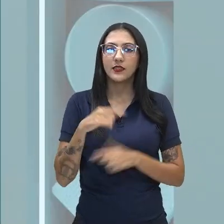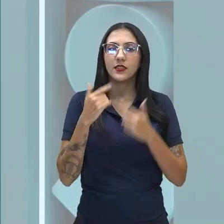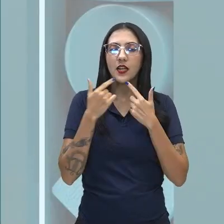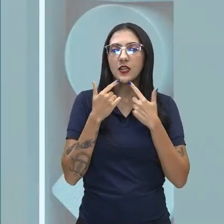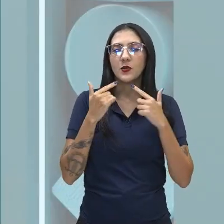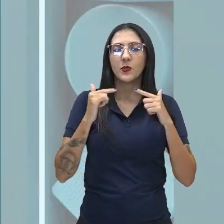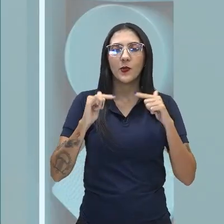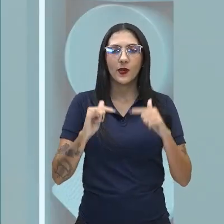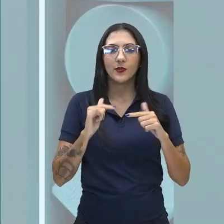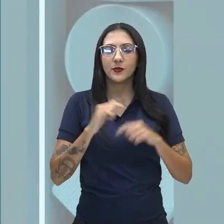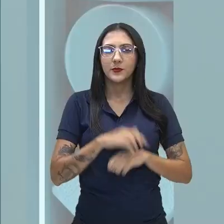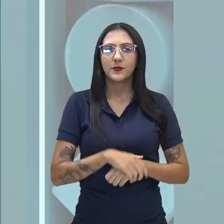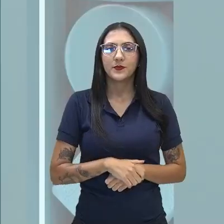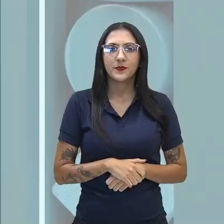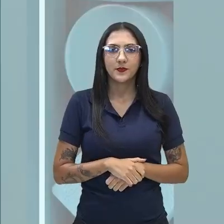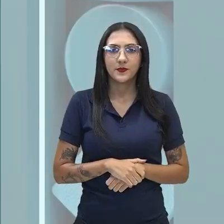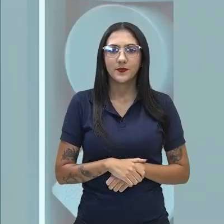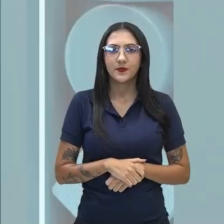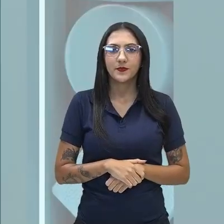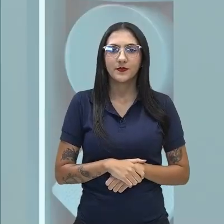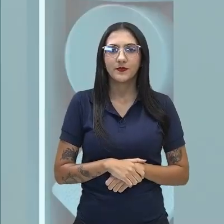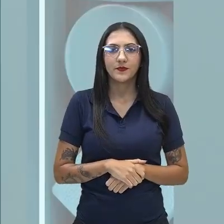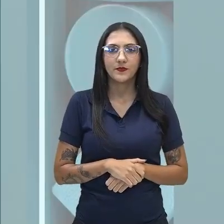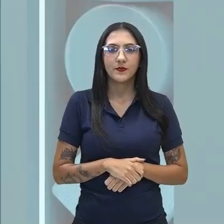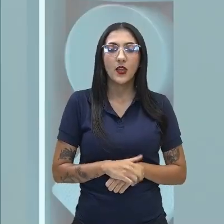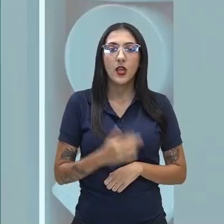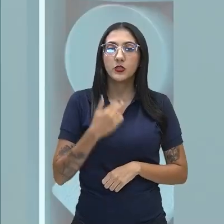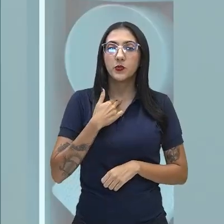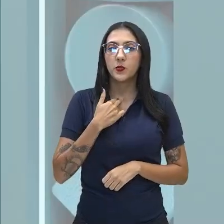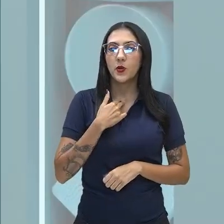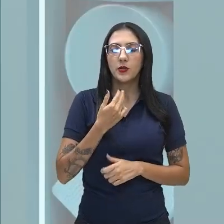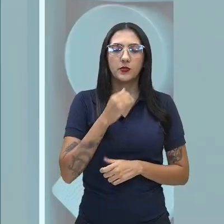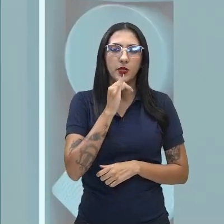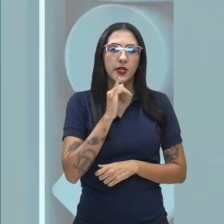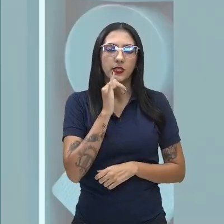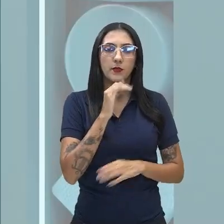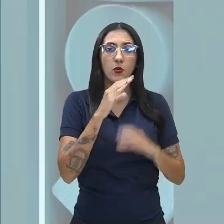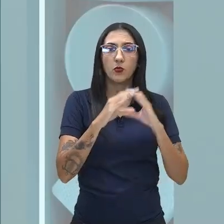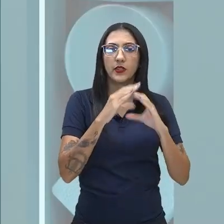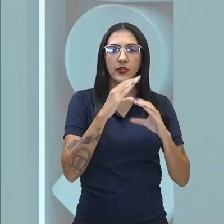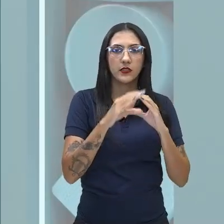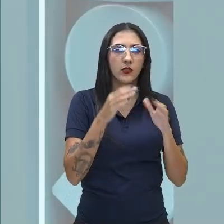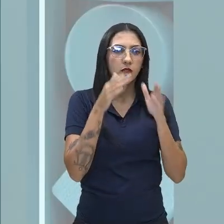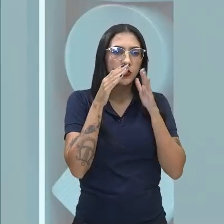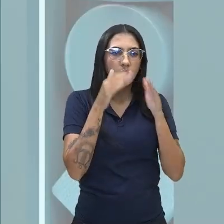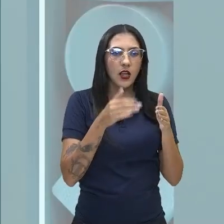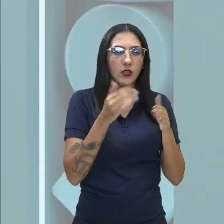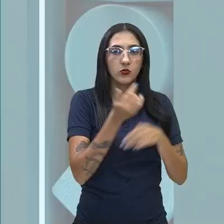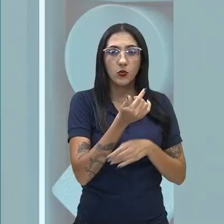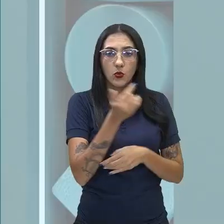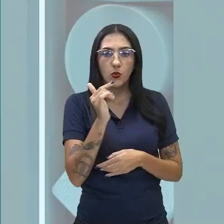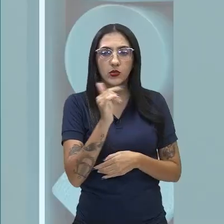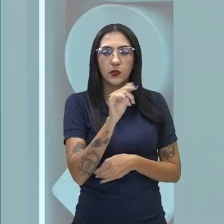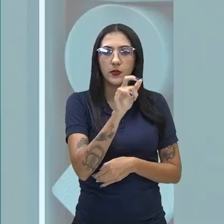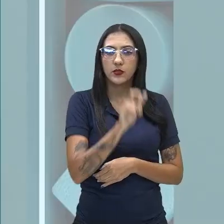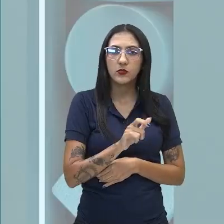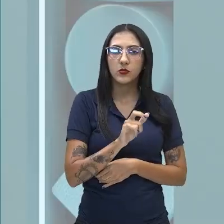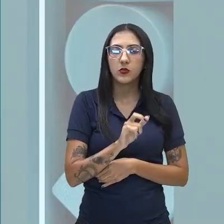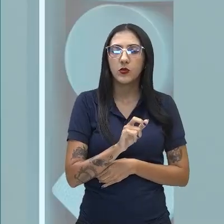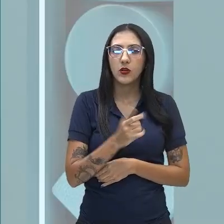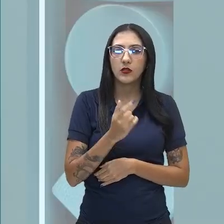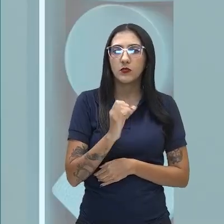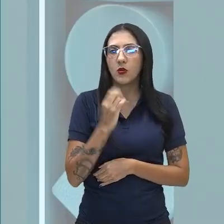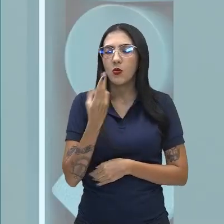essa mediação. Não podemos nos comunicar diretamente com outro ser humano ou com o mundo